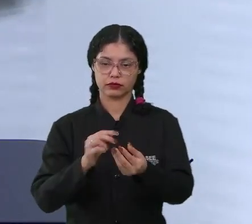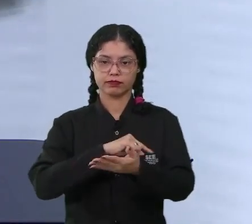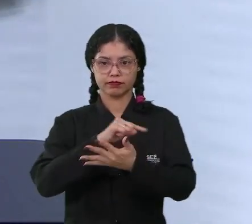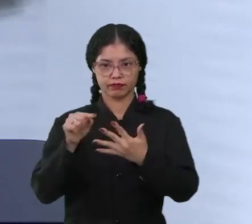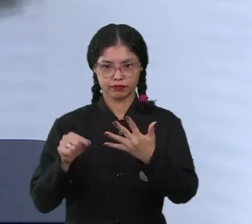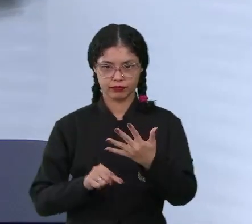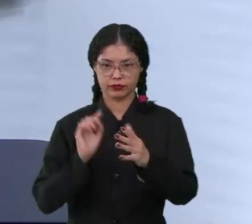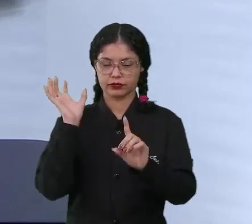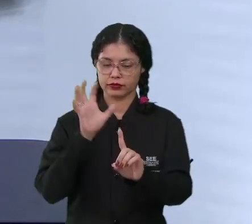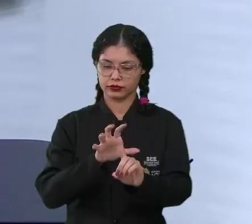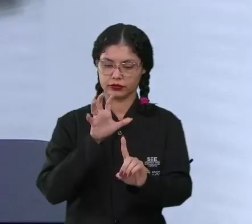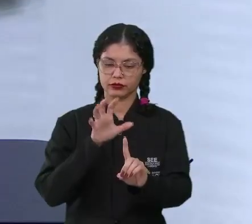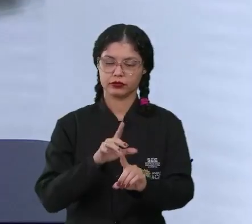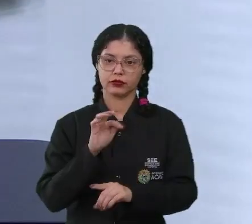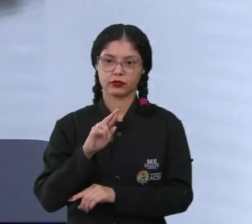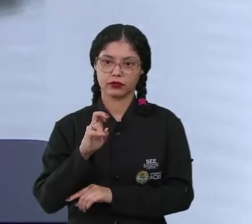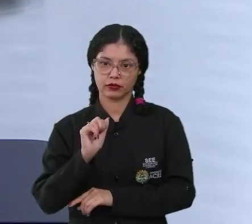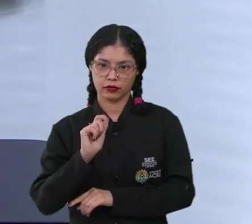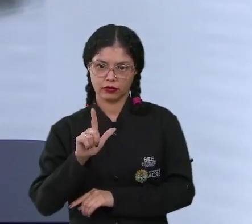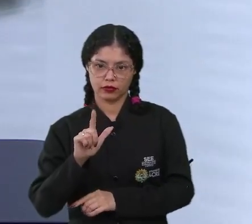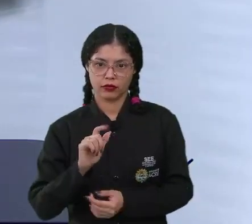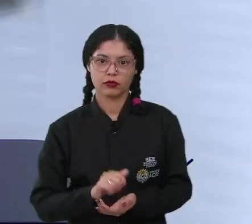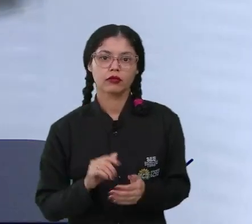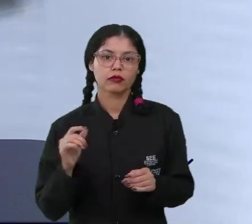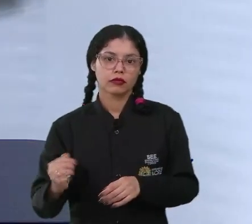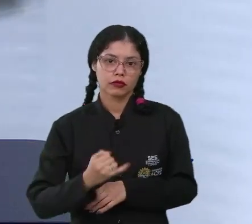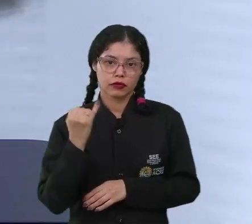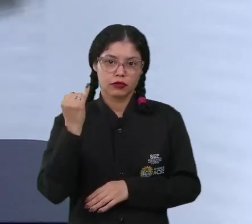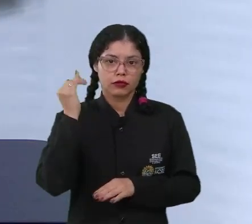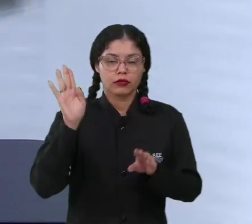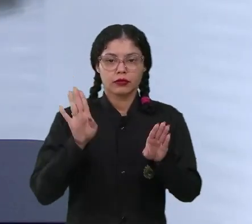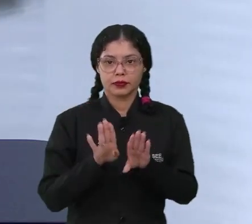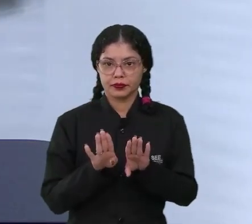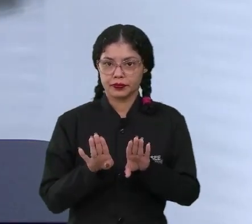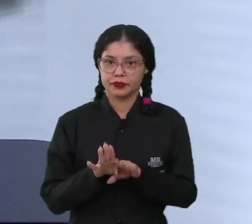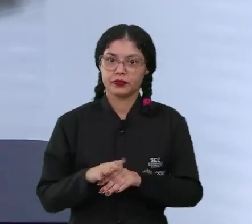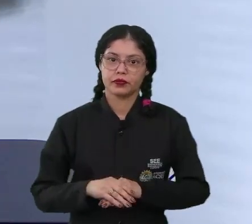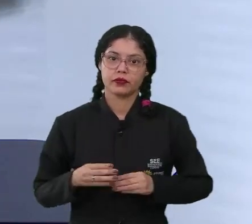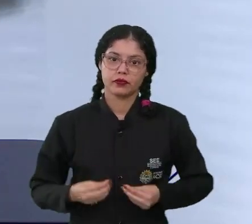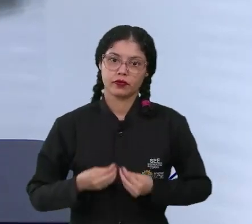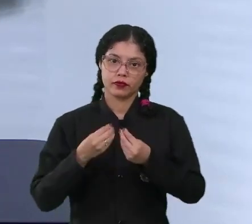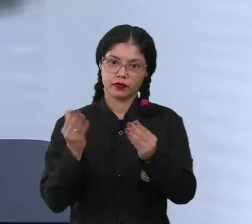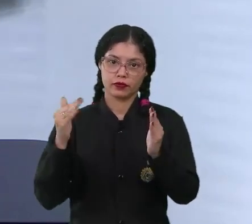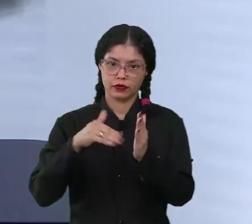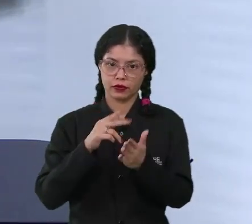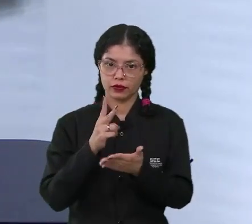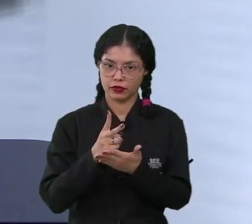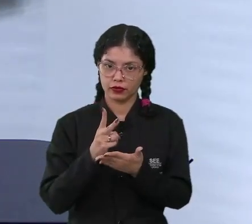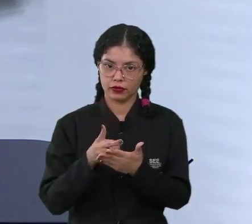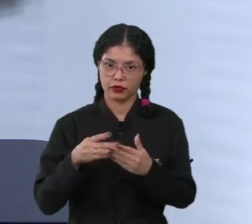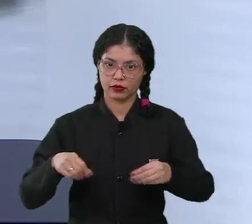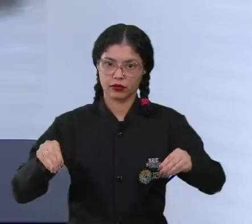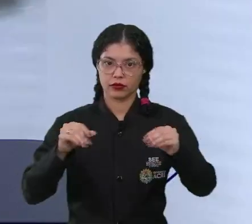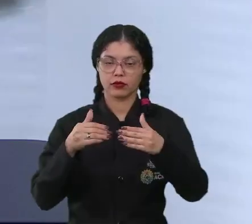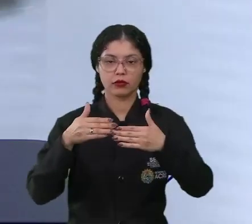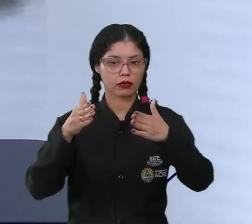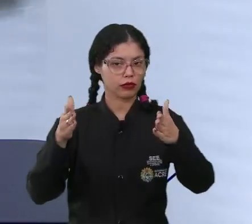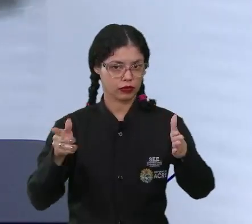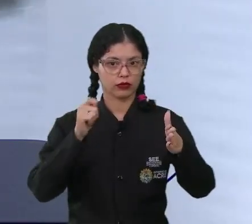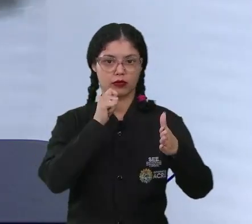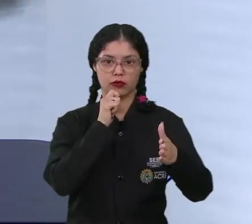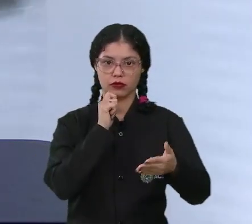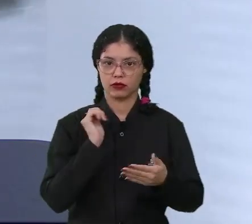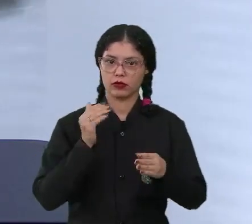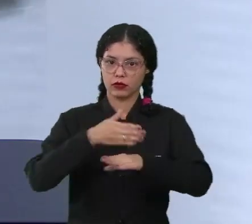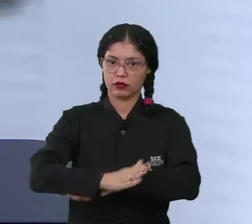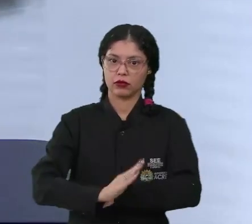vários incentivos fiscais e principalmente também oferecendo até mesmo terrenos, abrindo a porta